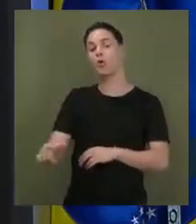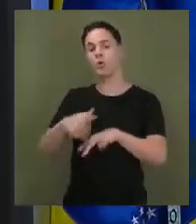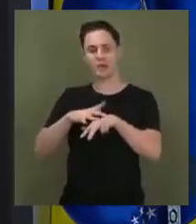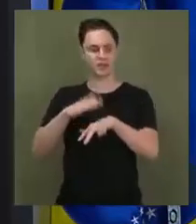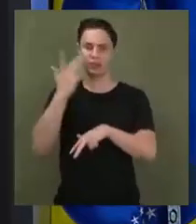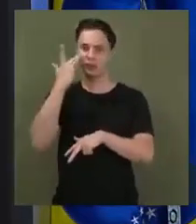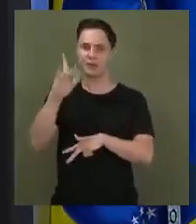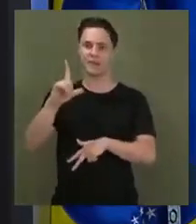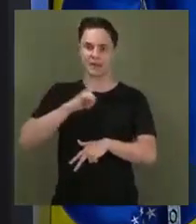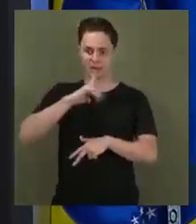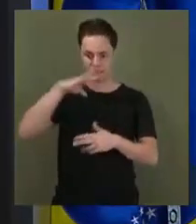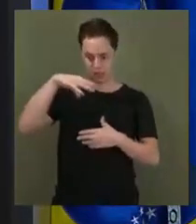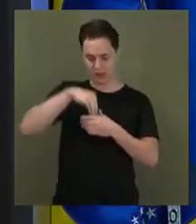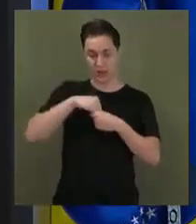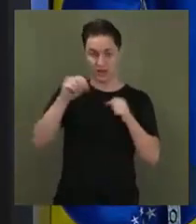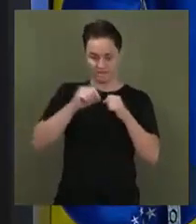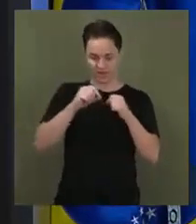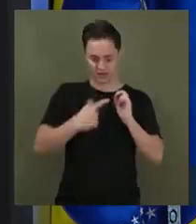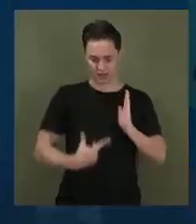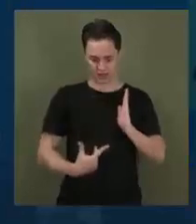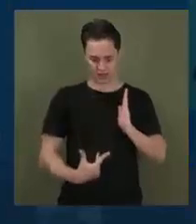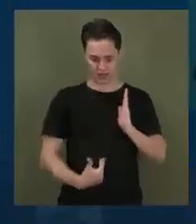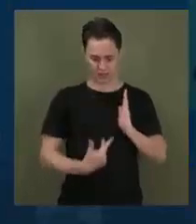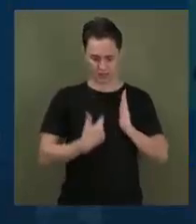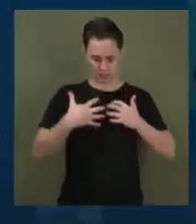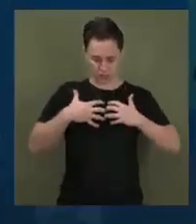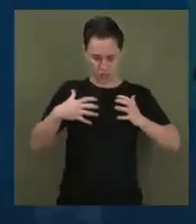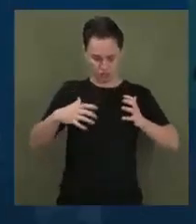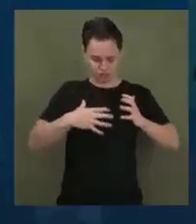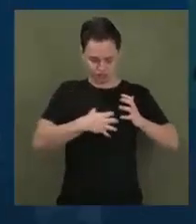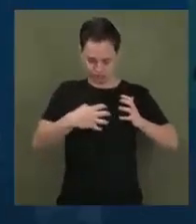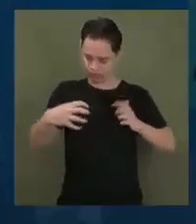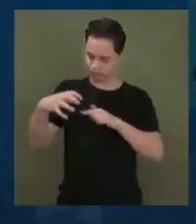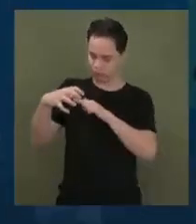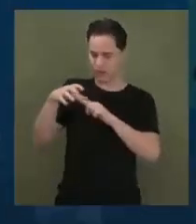a necrópsia da paciente também, mostra inflamação